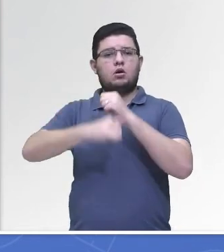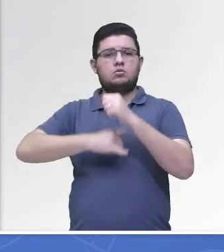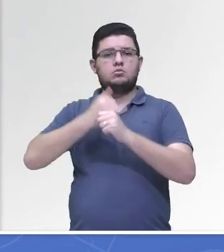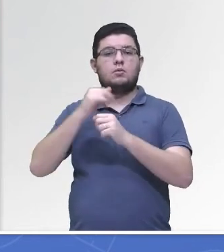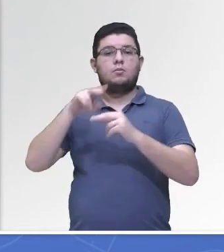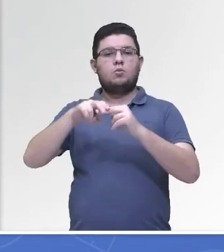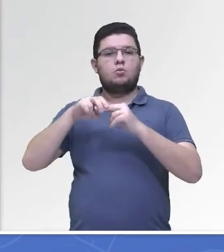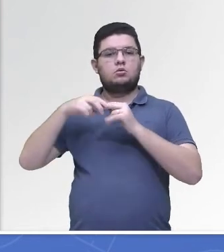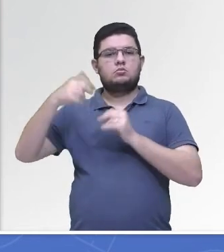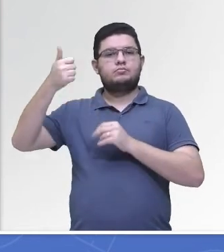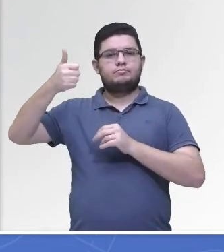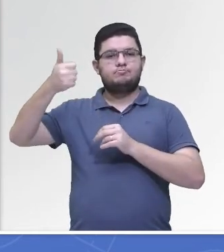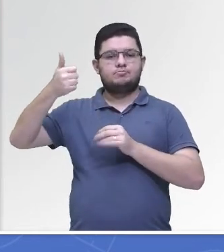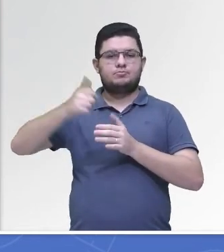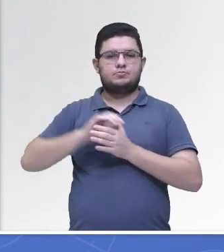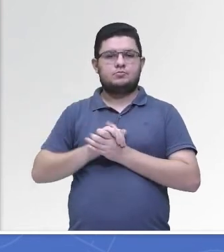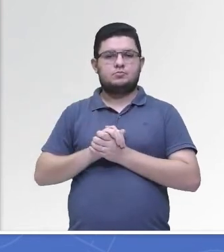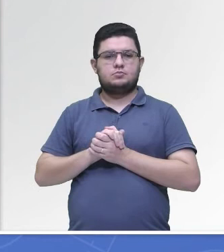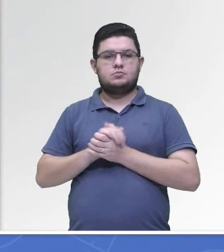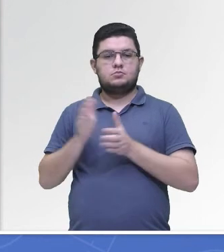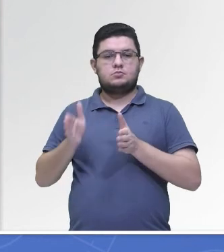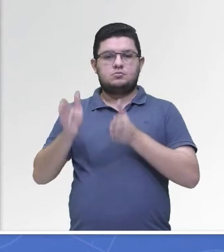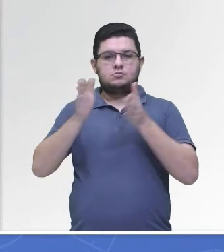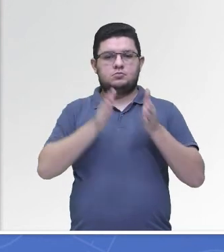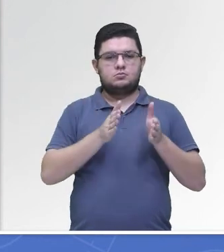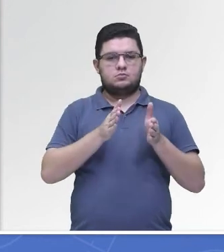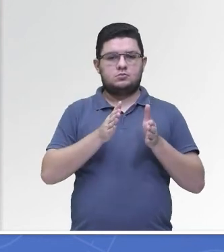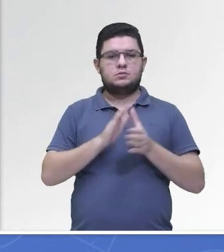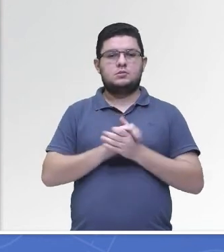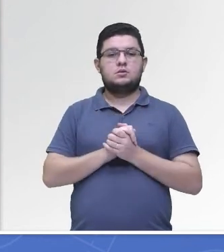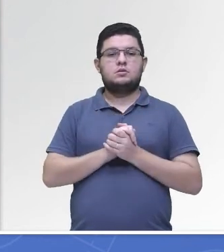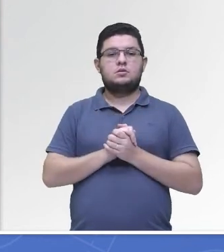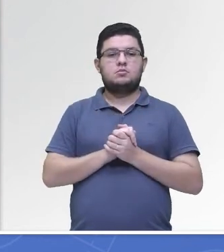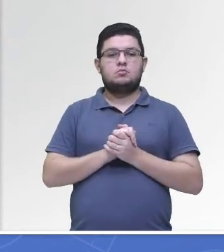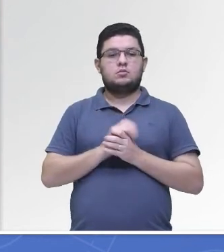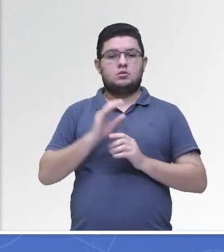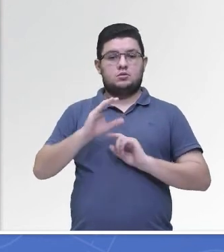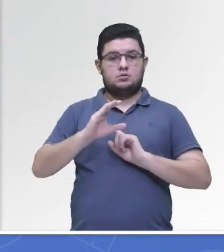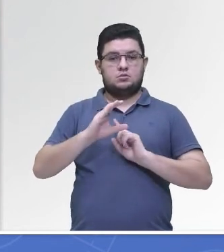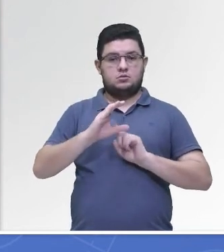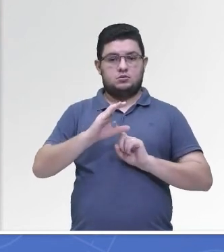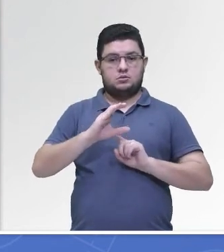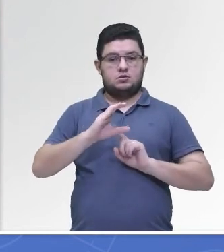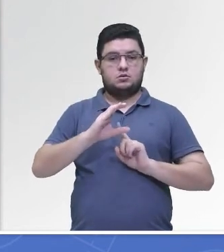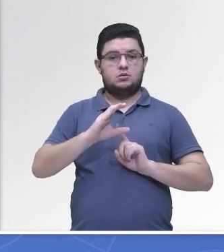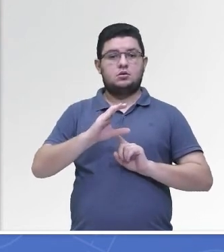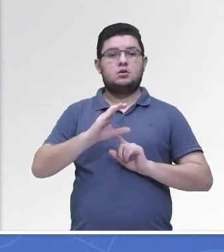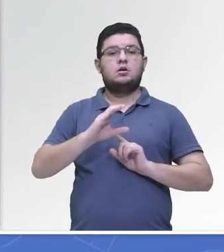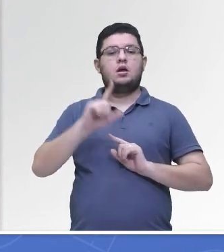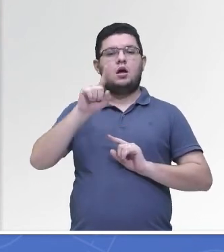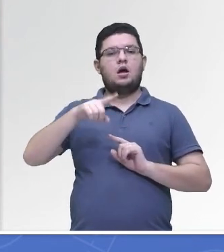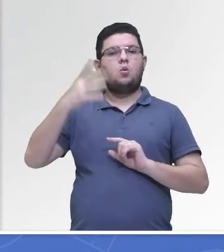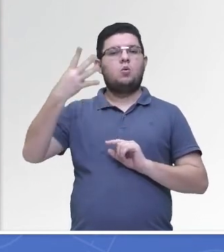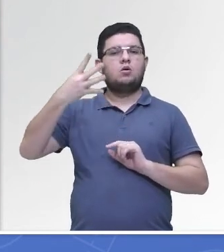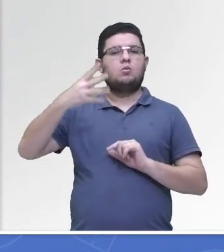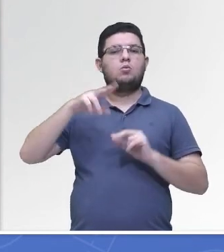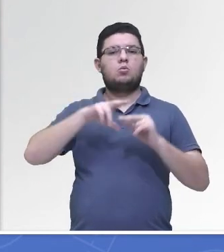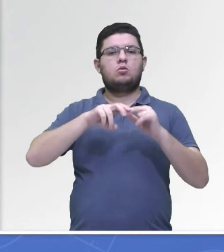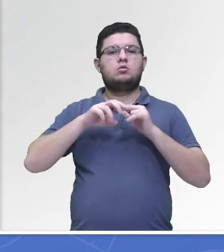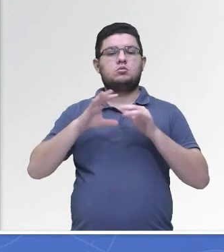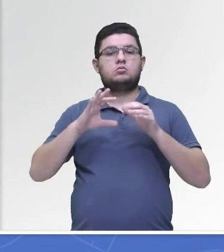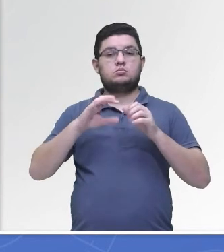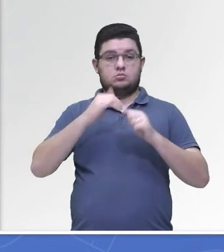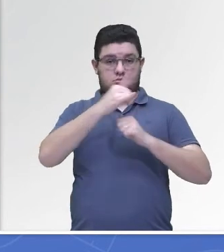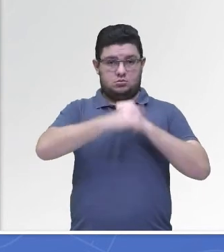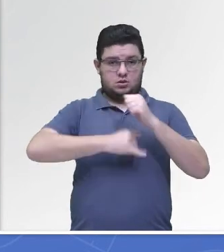Esse carbono aqui, ele é um quaternário, conseguiram visualizar? Ele está ligado a 1, 2, 3, 4 átomos de